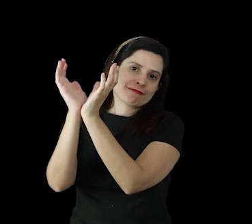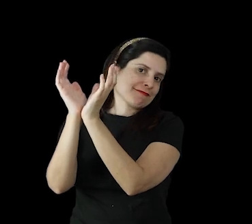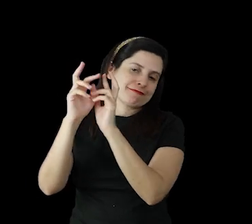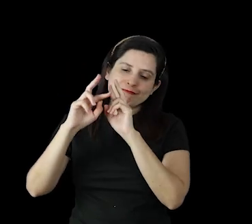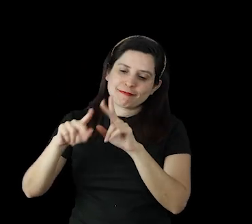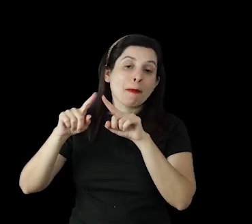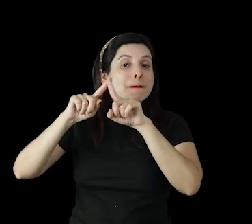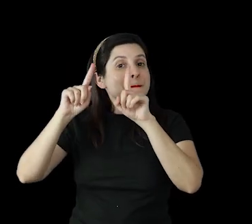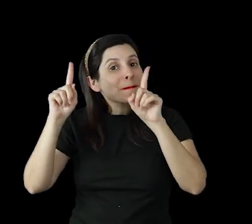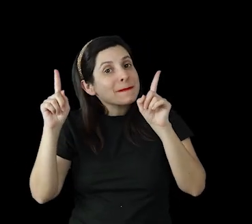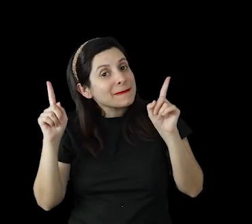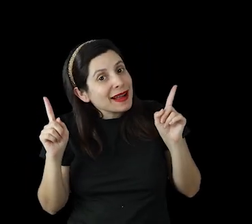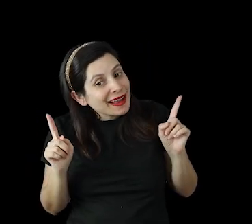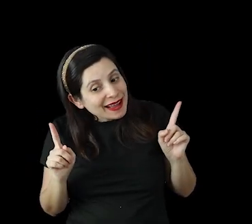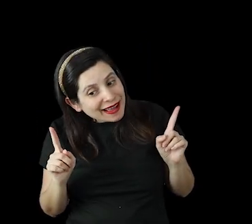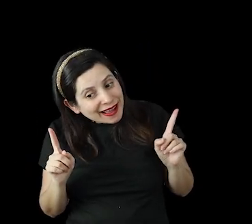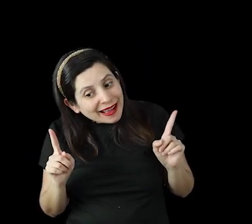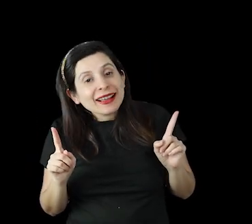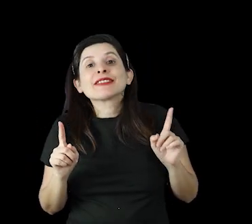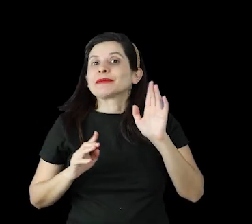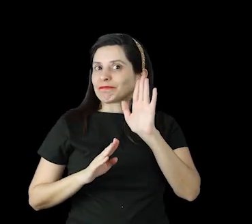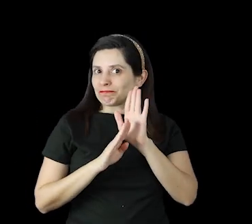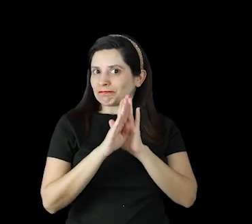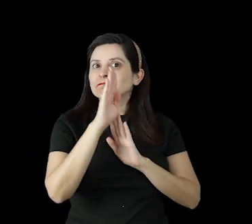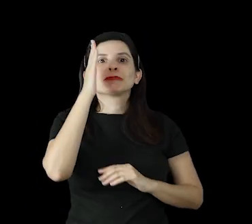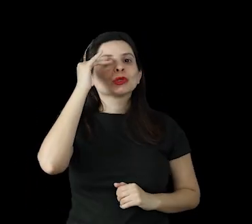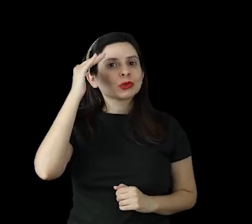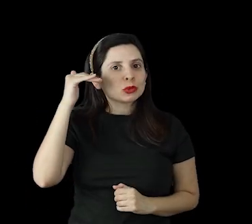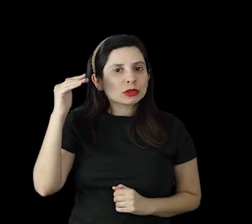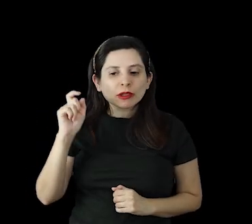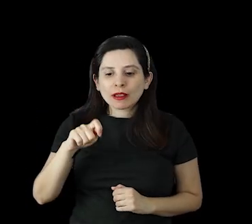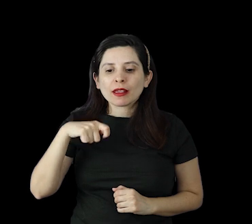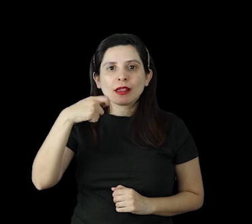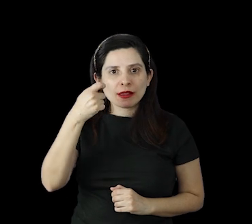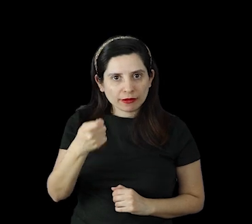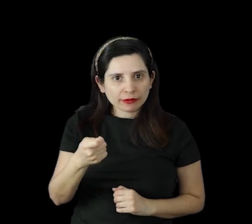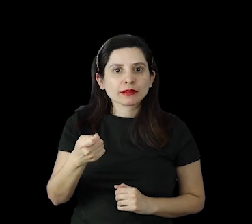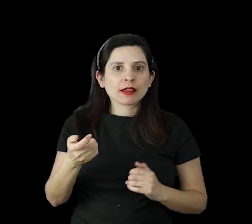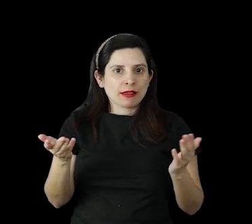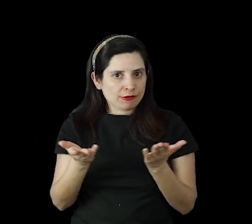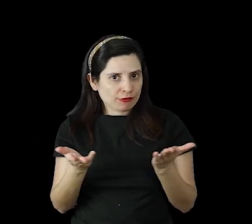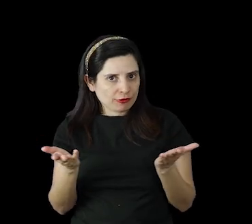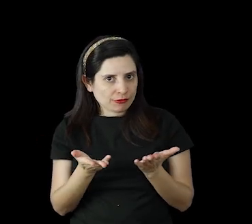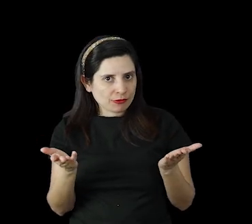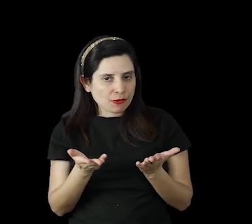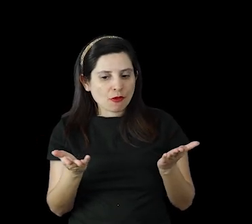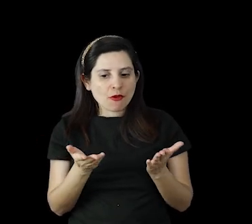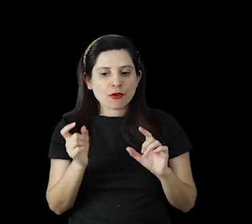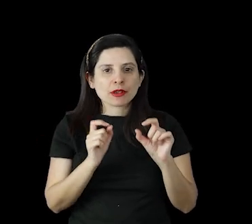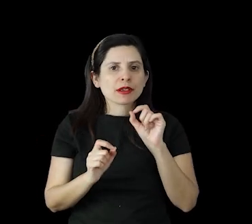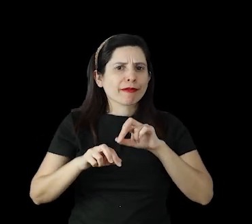ele acabou talvez fazendo sucesso por essa questão também que é muito atual e muito discutível,